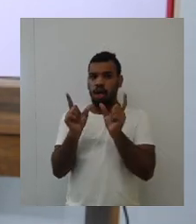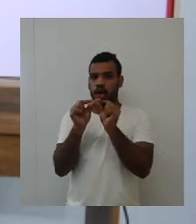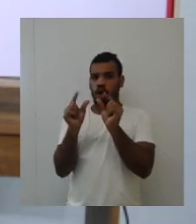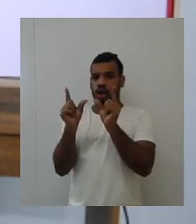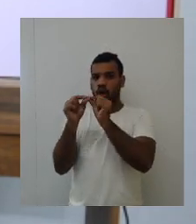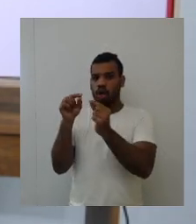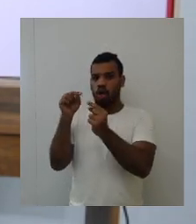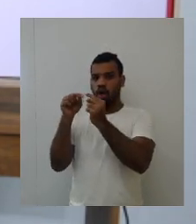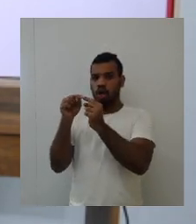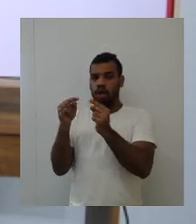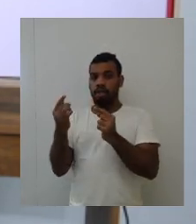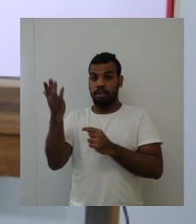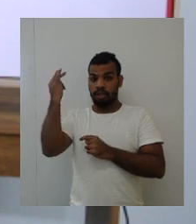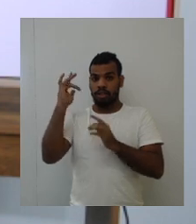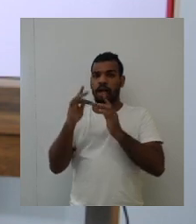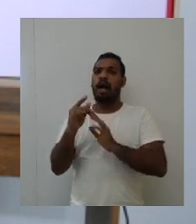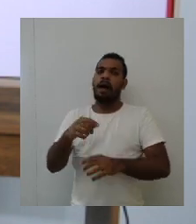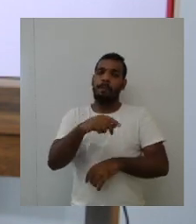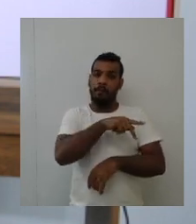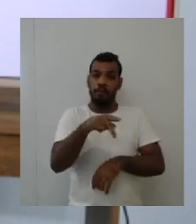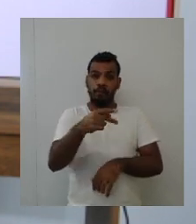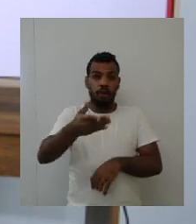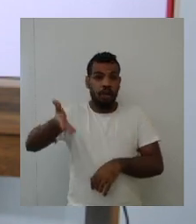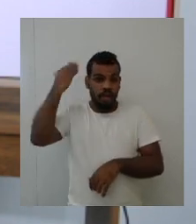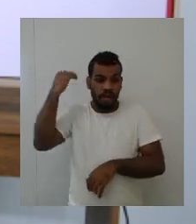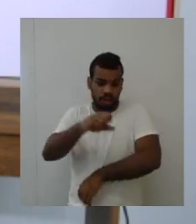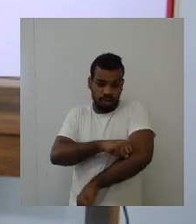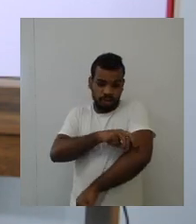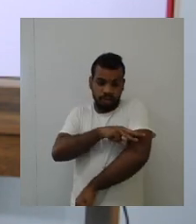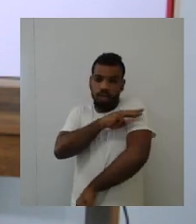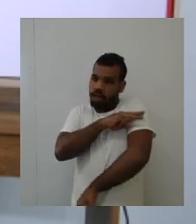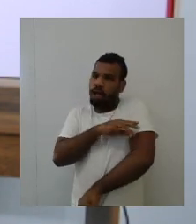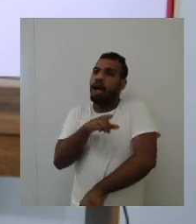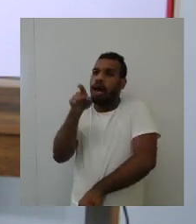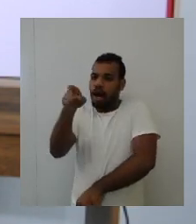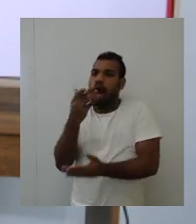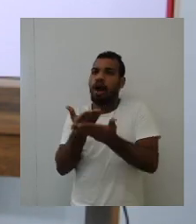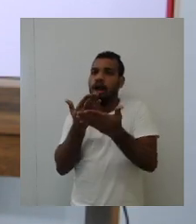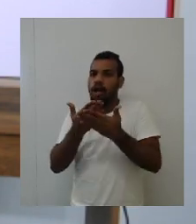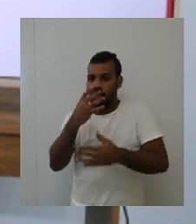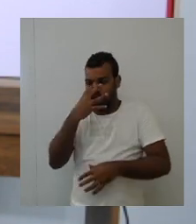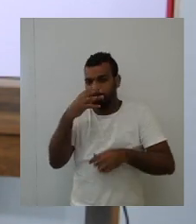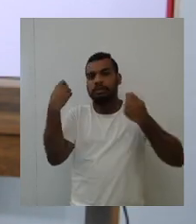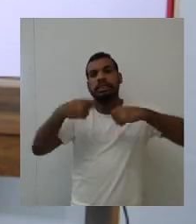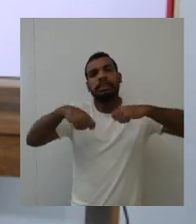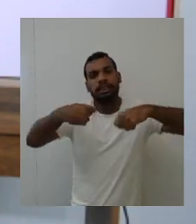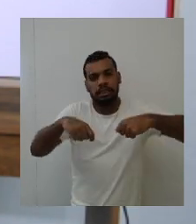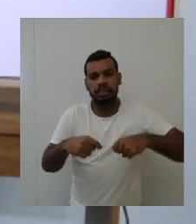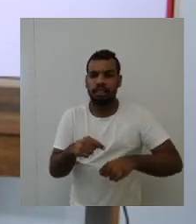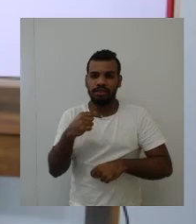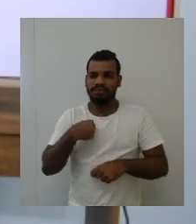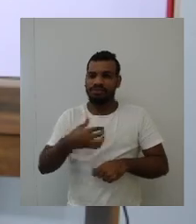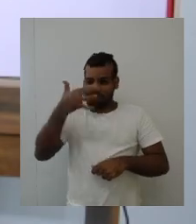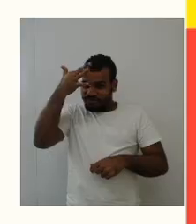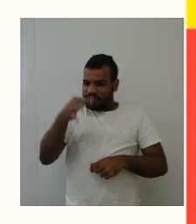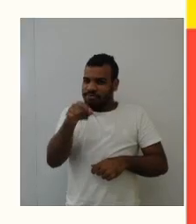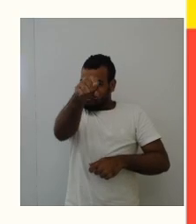aulas da professora lá atrás para fazer esse uso com mais segurança agora. Eu sei que você valorizou,